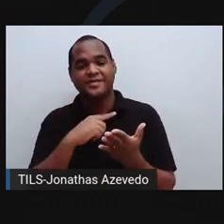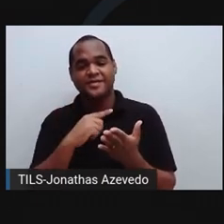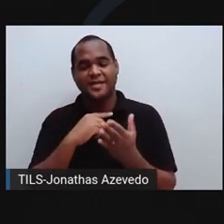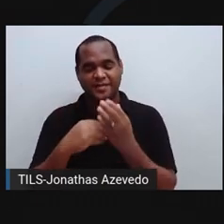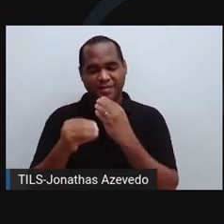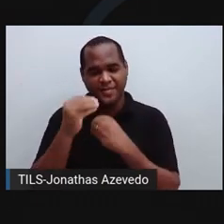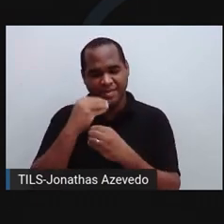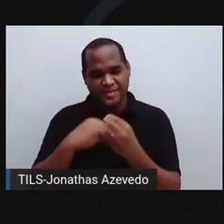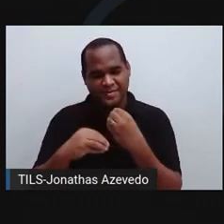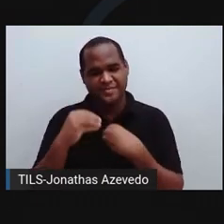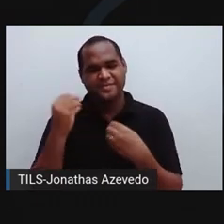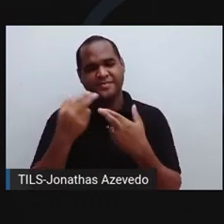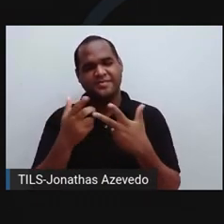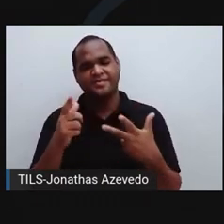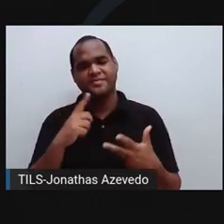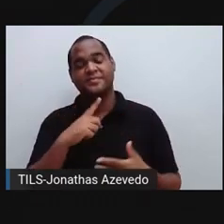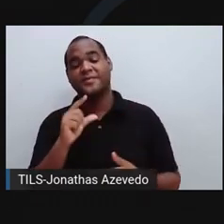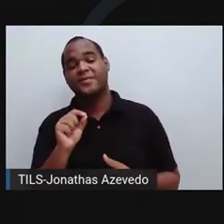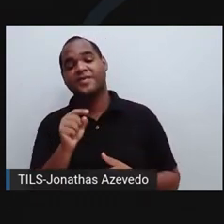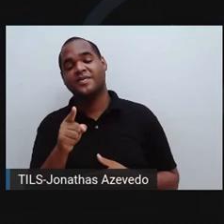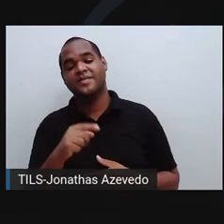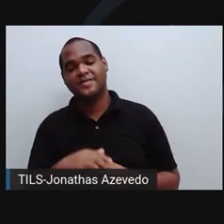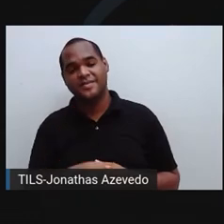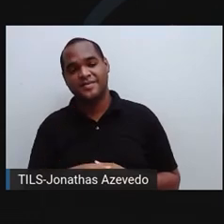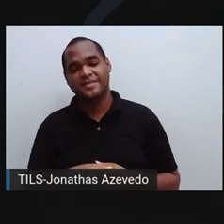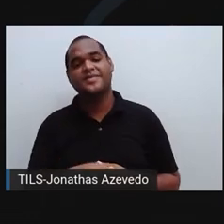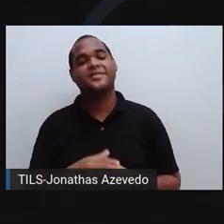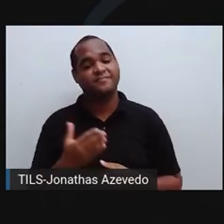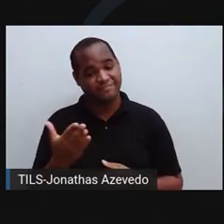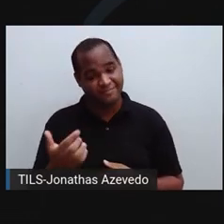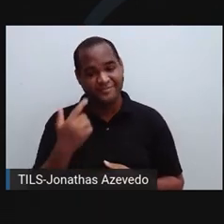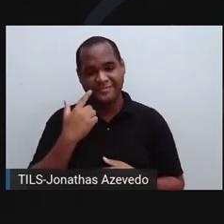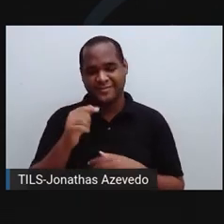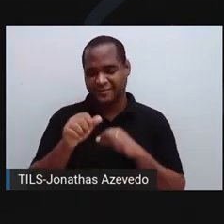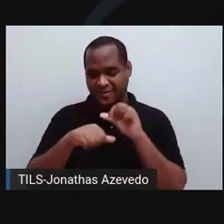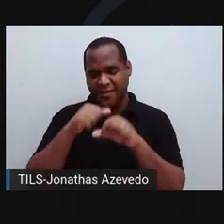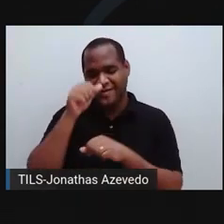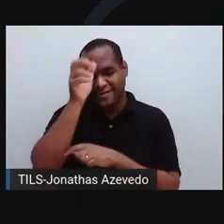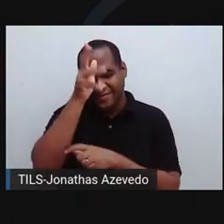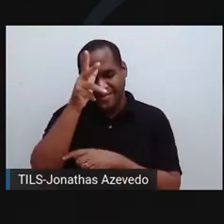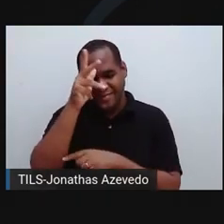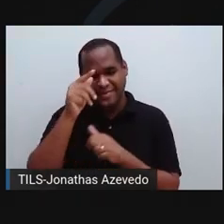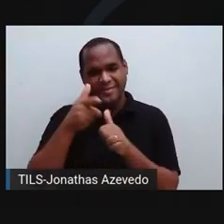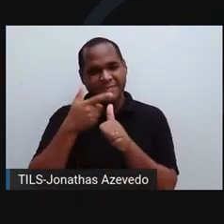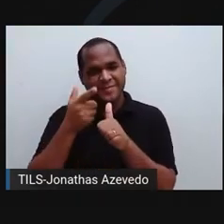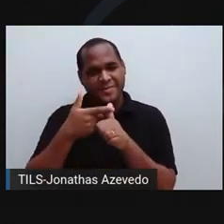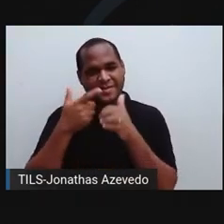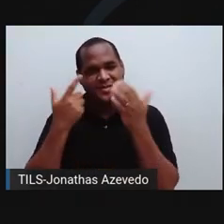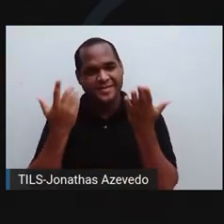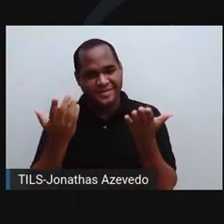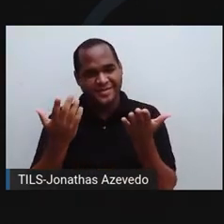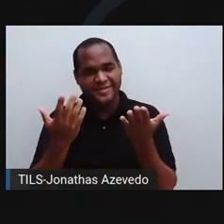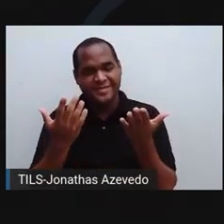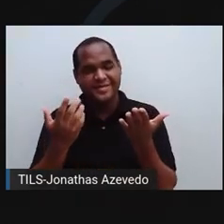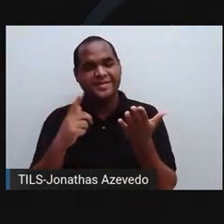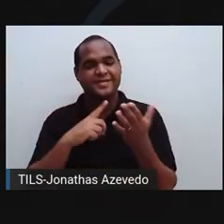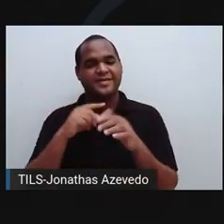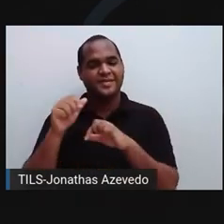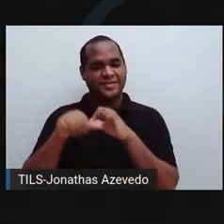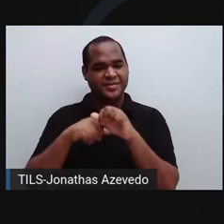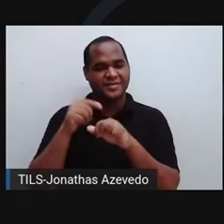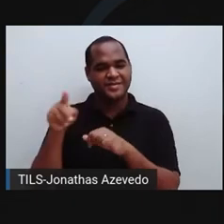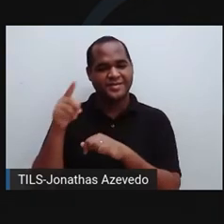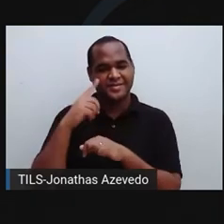do emboá. A planta, o produtor, está alimentando o emboá e a galinha. Então, eles são o quê? Consumidores